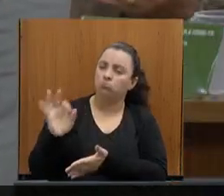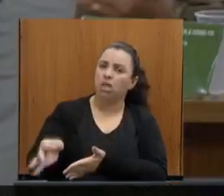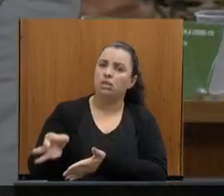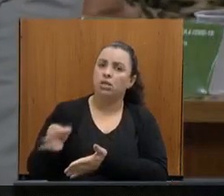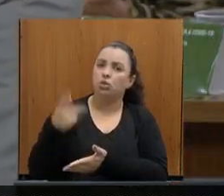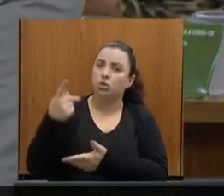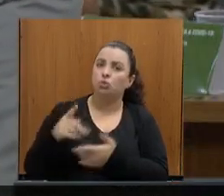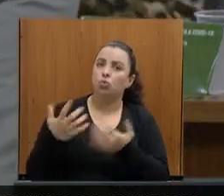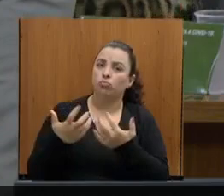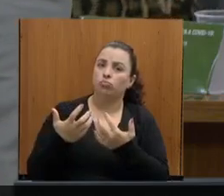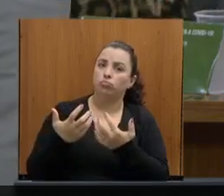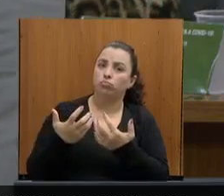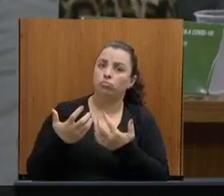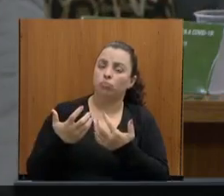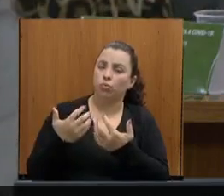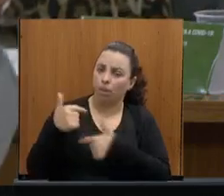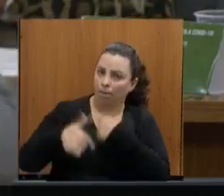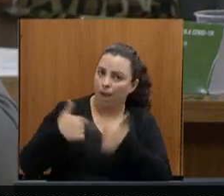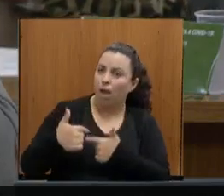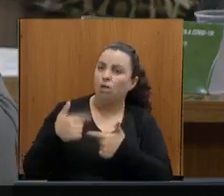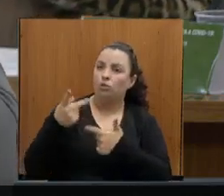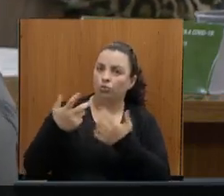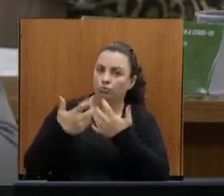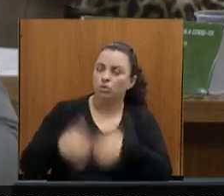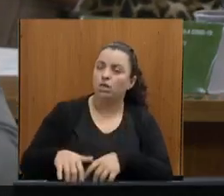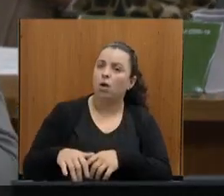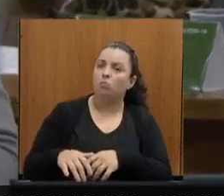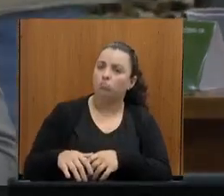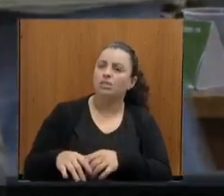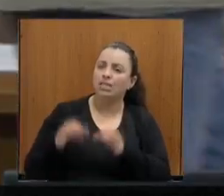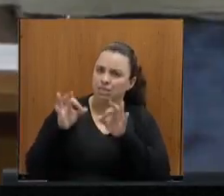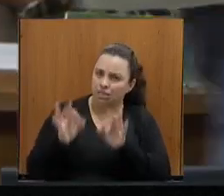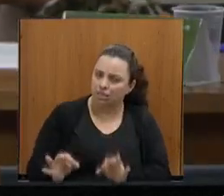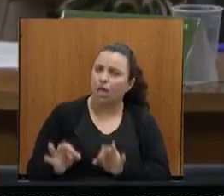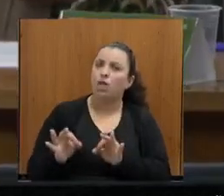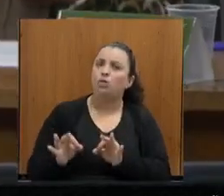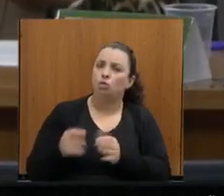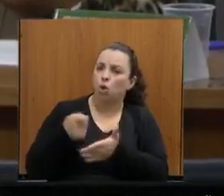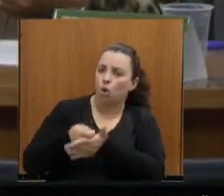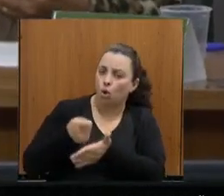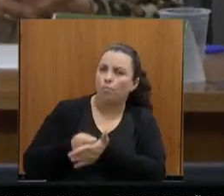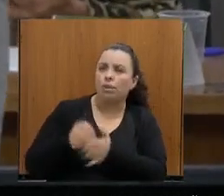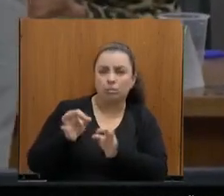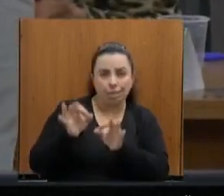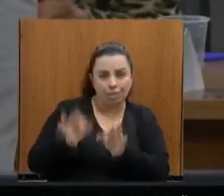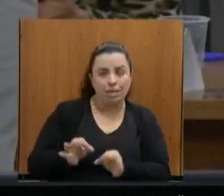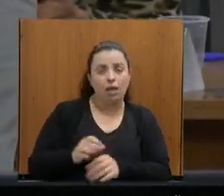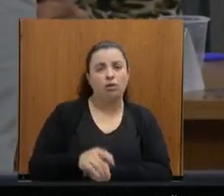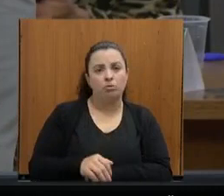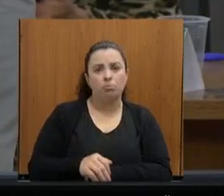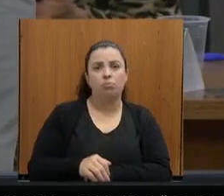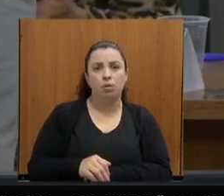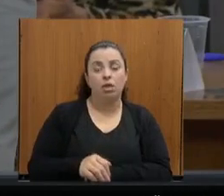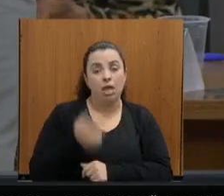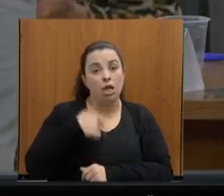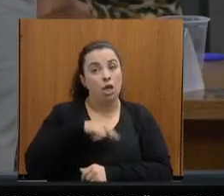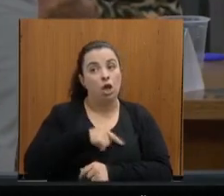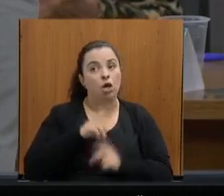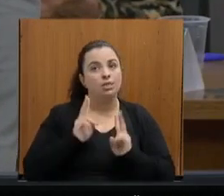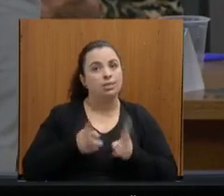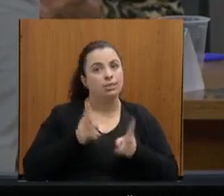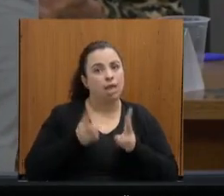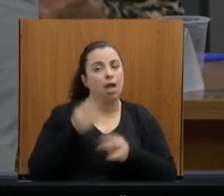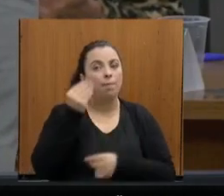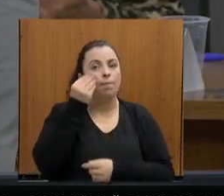senhora legítimo de tá correndo atrás mesmo de cobrando e a nós é de Sempre